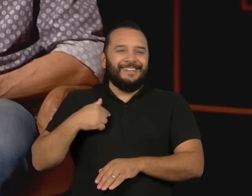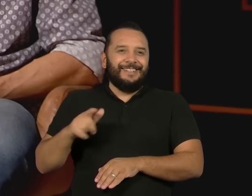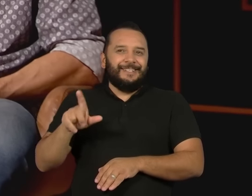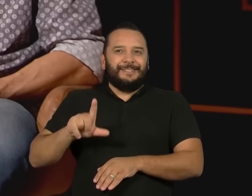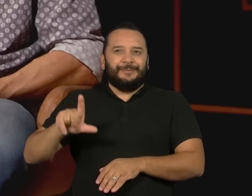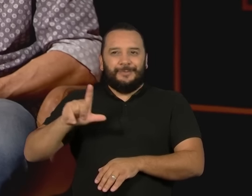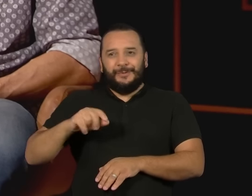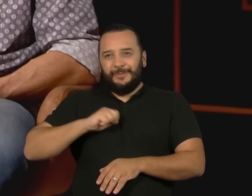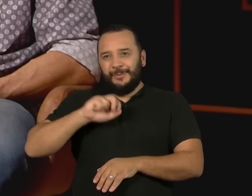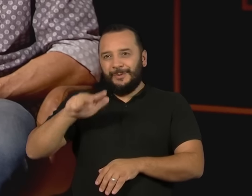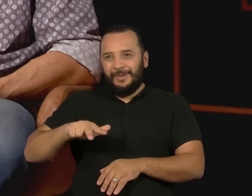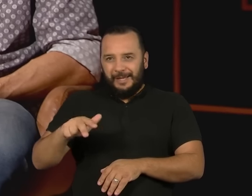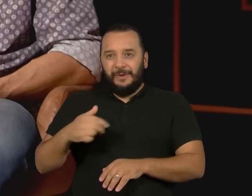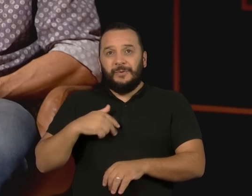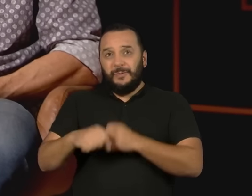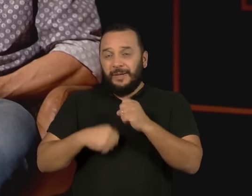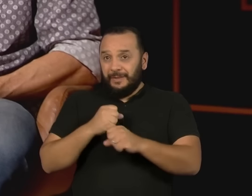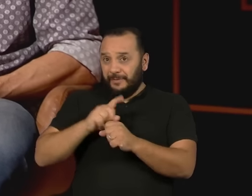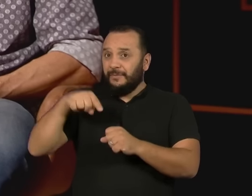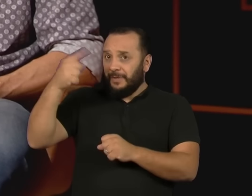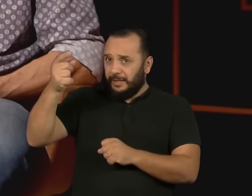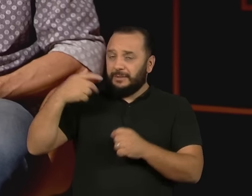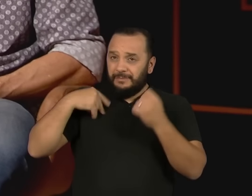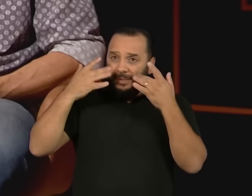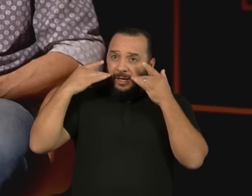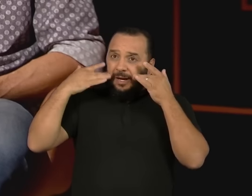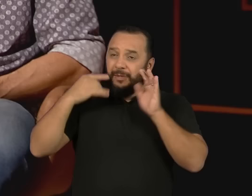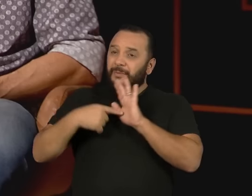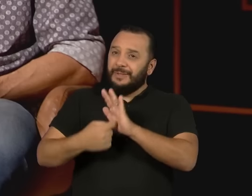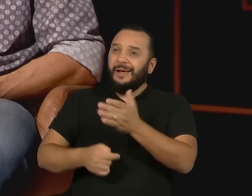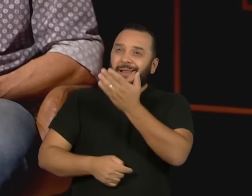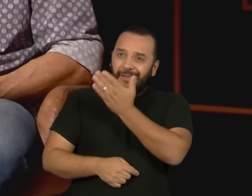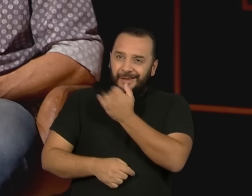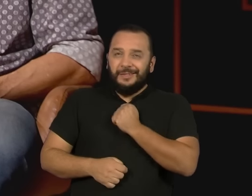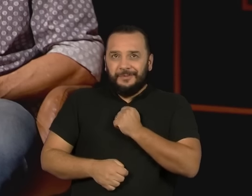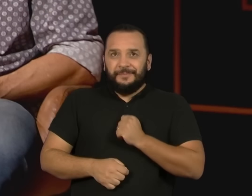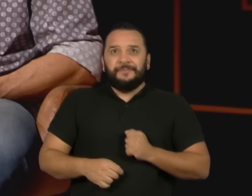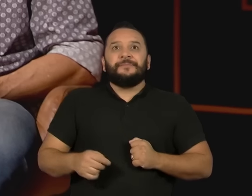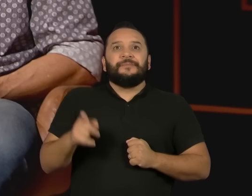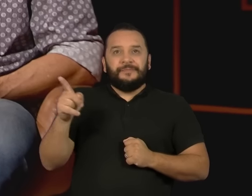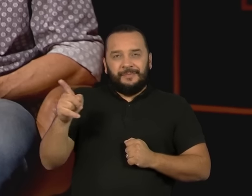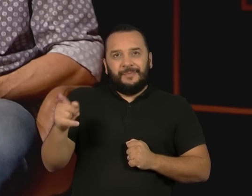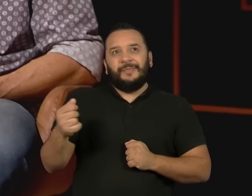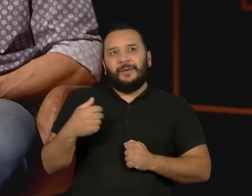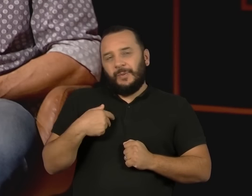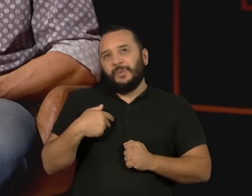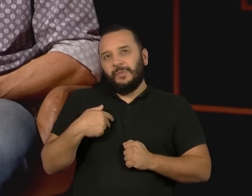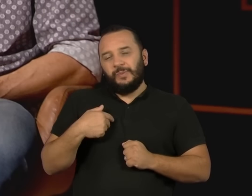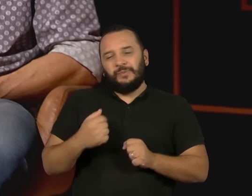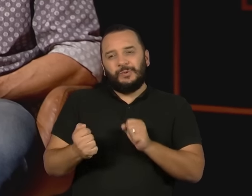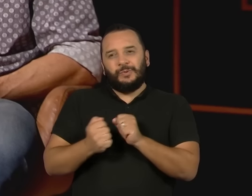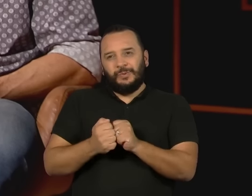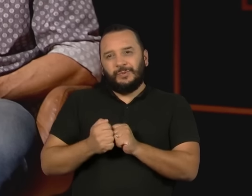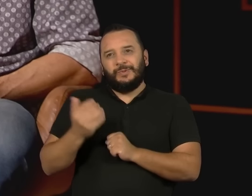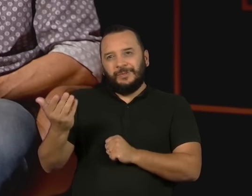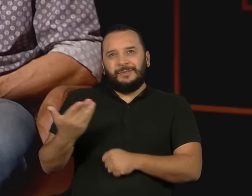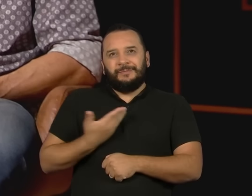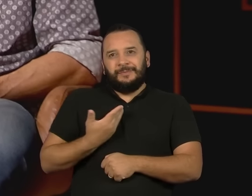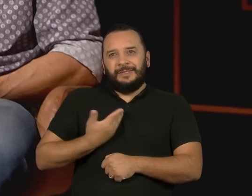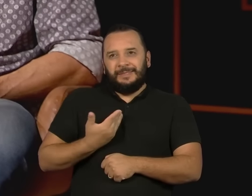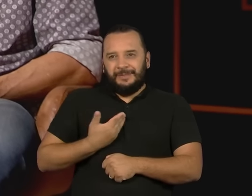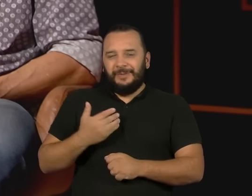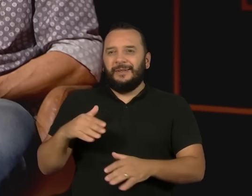em Lisboa, com o Figurante. É o que eu tenho mais próximo de uma companhia de teatro, no sentido assim, de um cara com